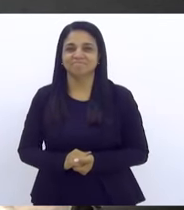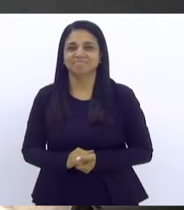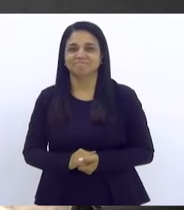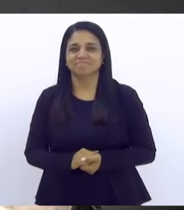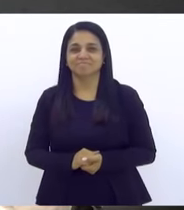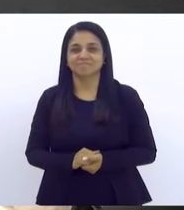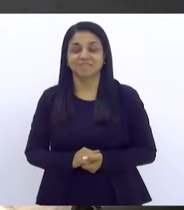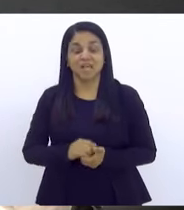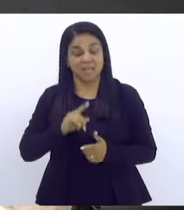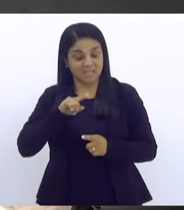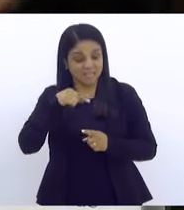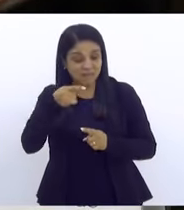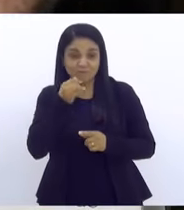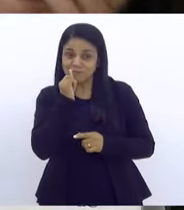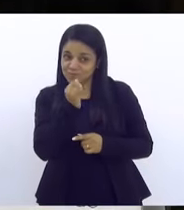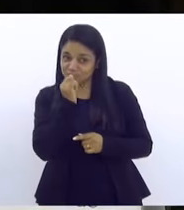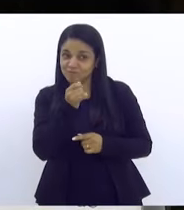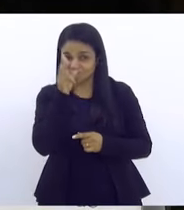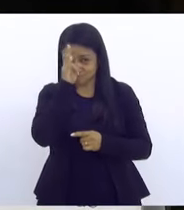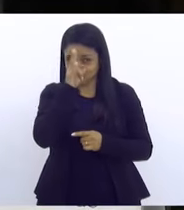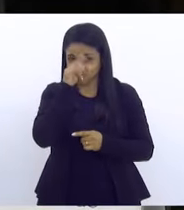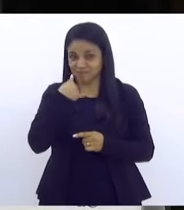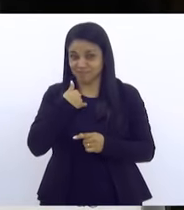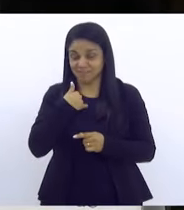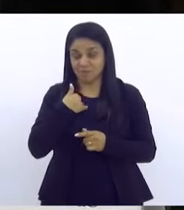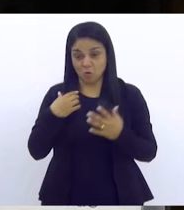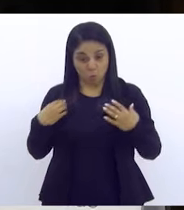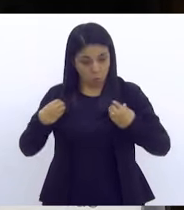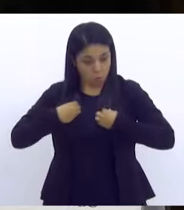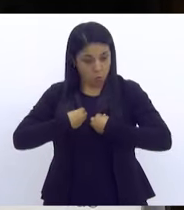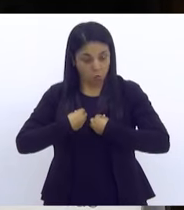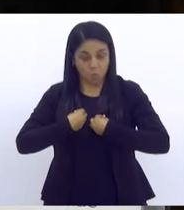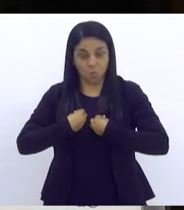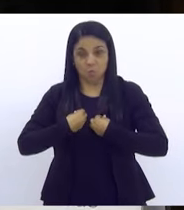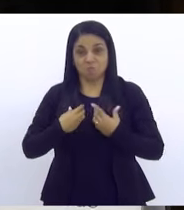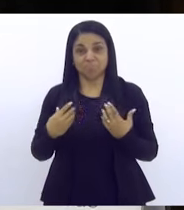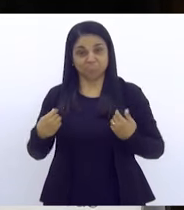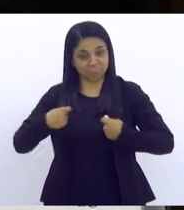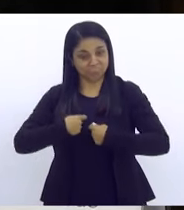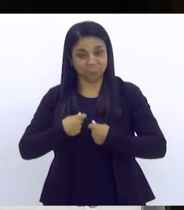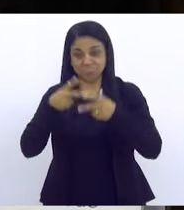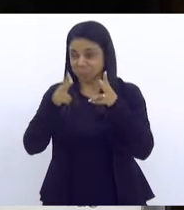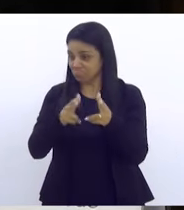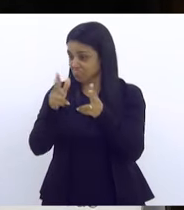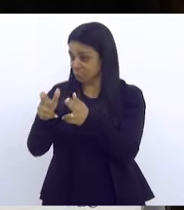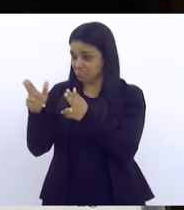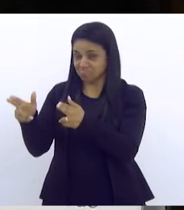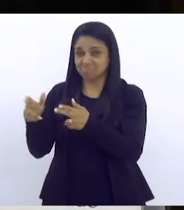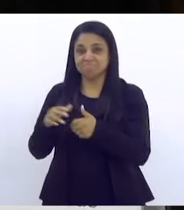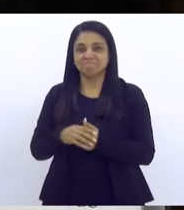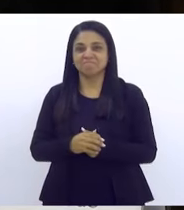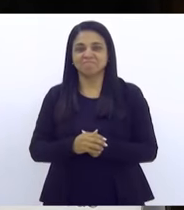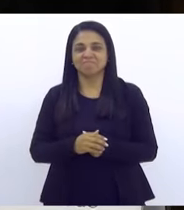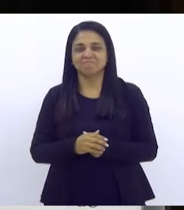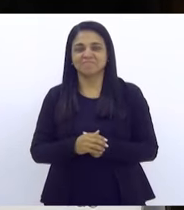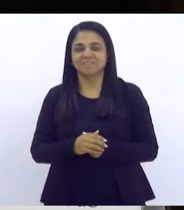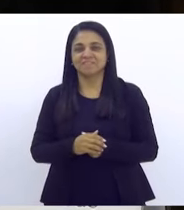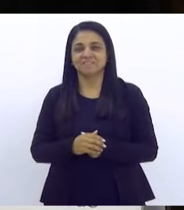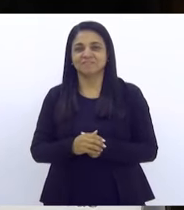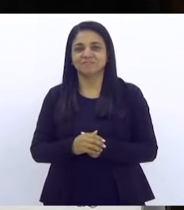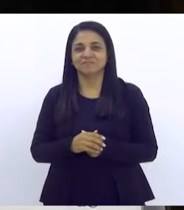Depois eu conto minha história. Uniformizada, inclusive. E aí a gente diz,